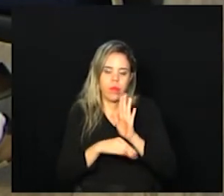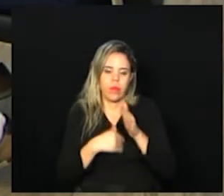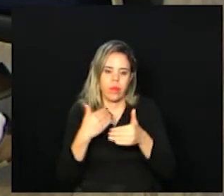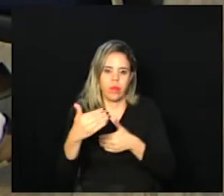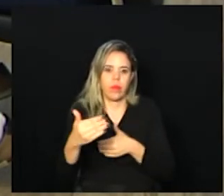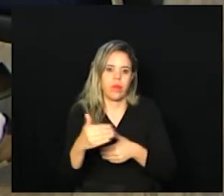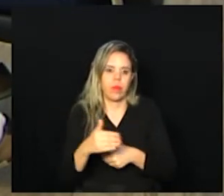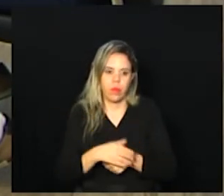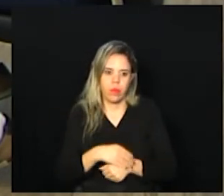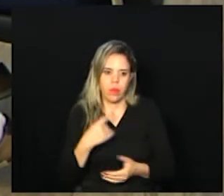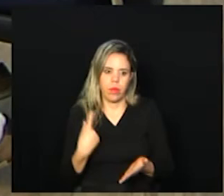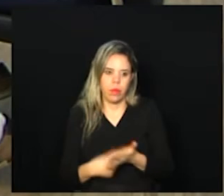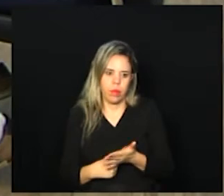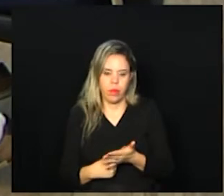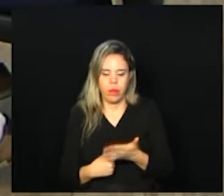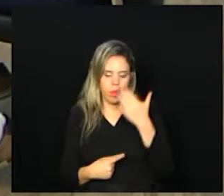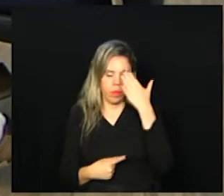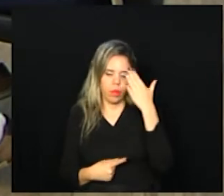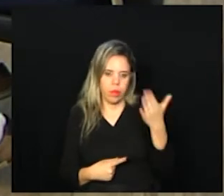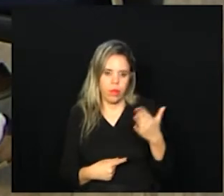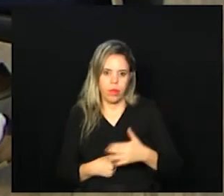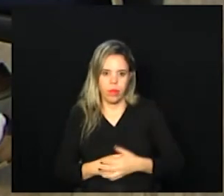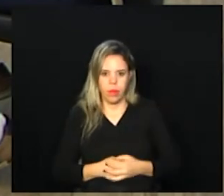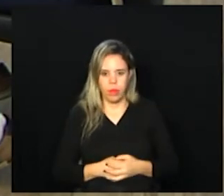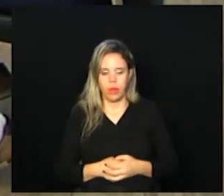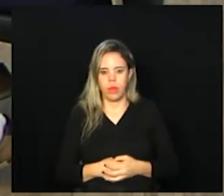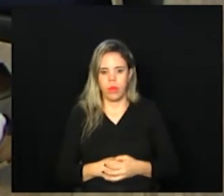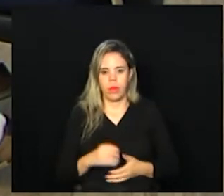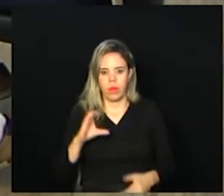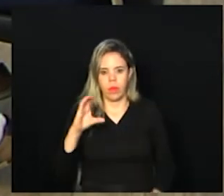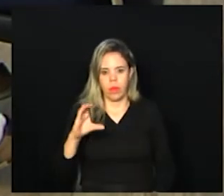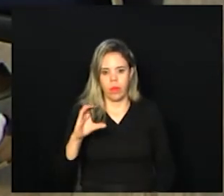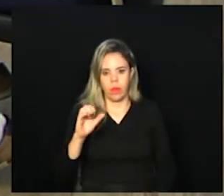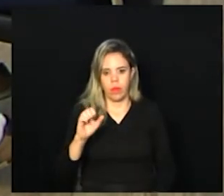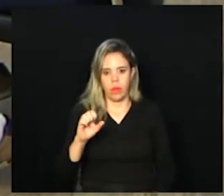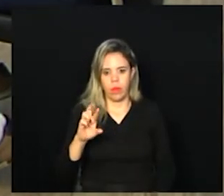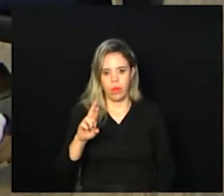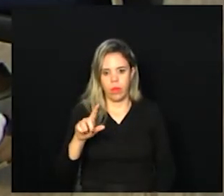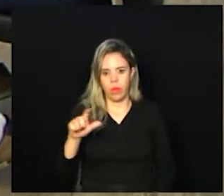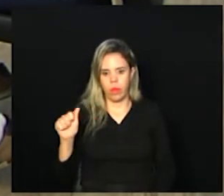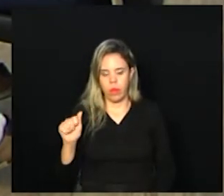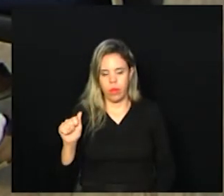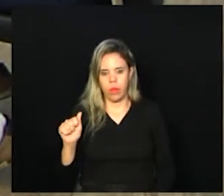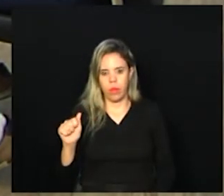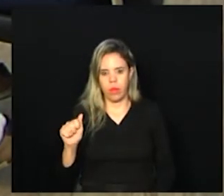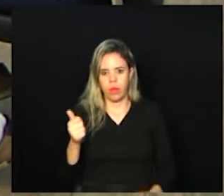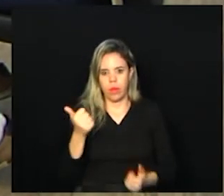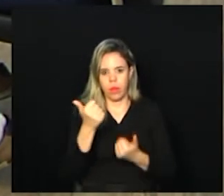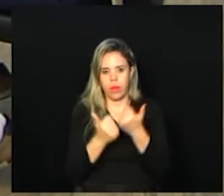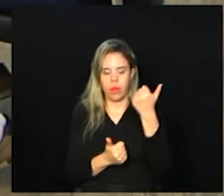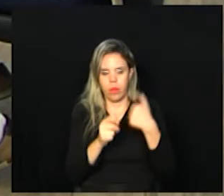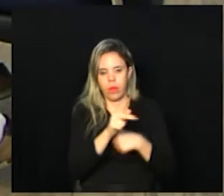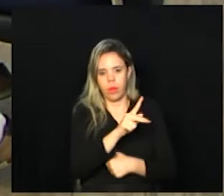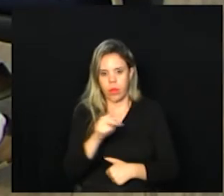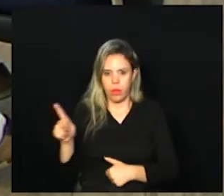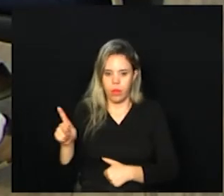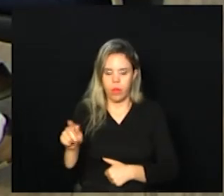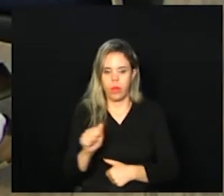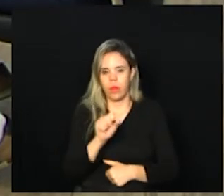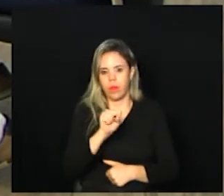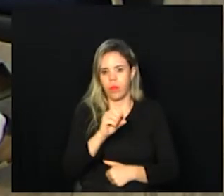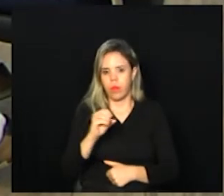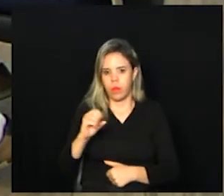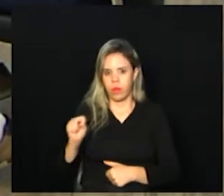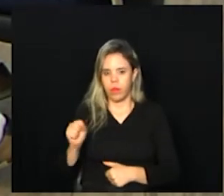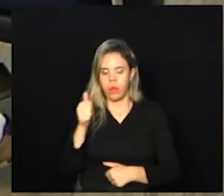próxima. Muito obrigada. Carla da Silva, vice-presidente da entidade SOS Ação Mulher, faço